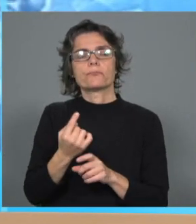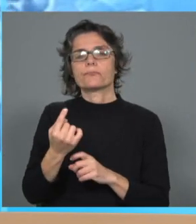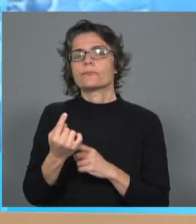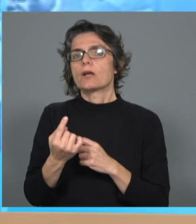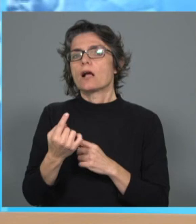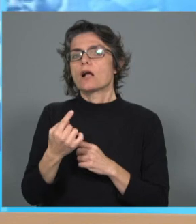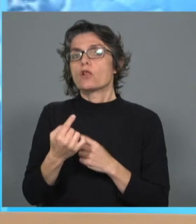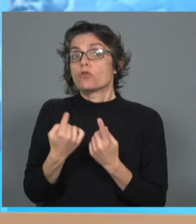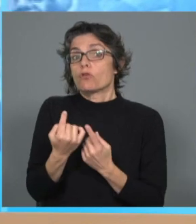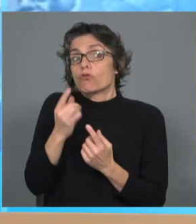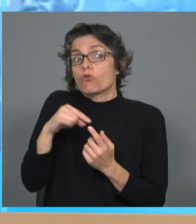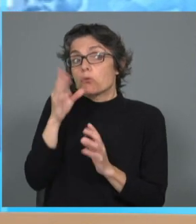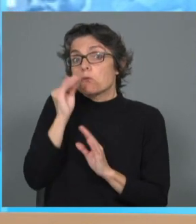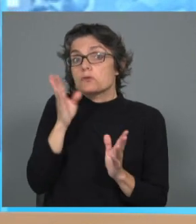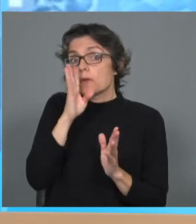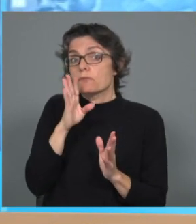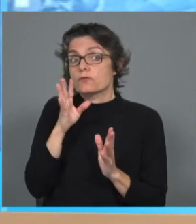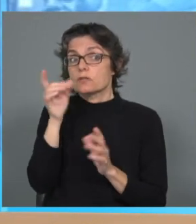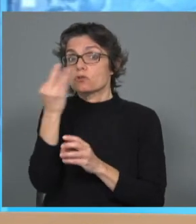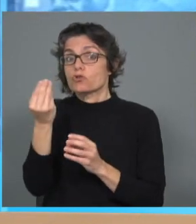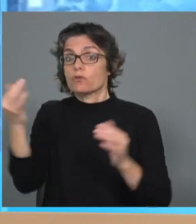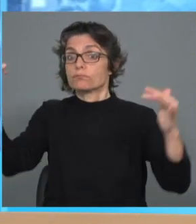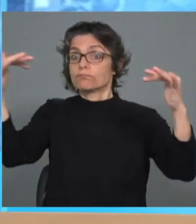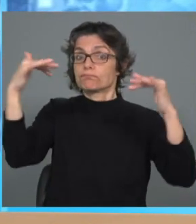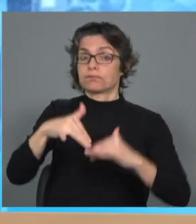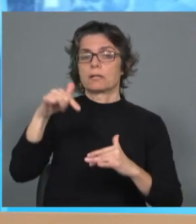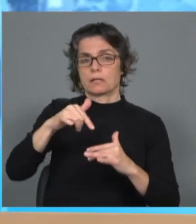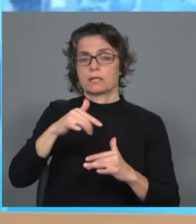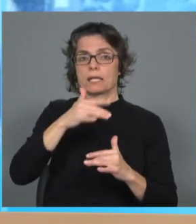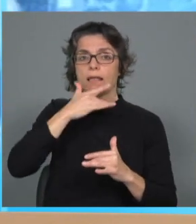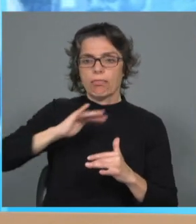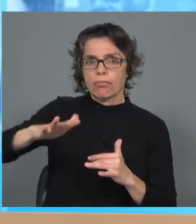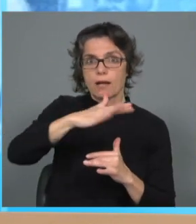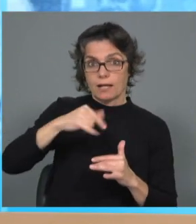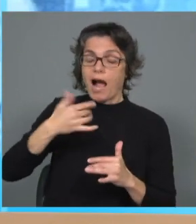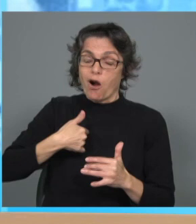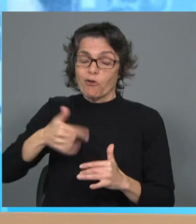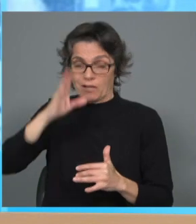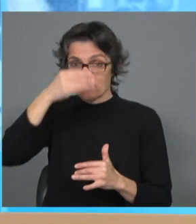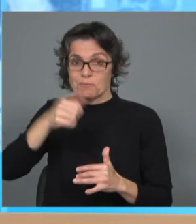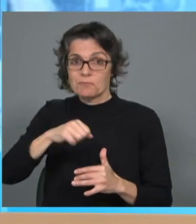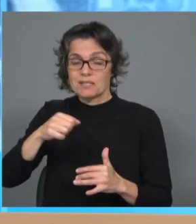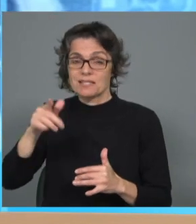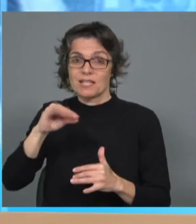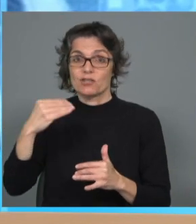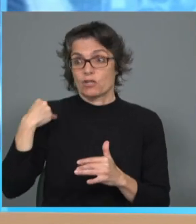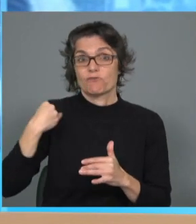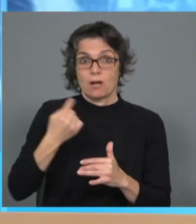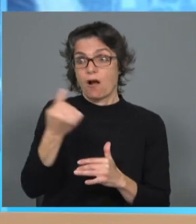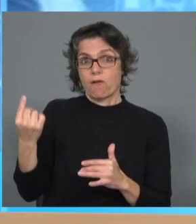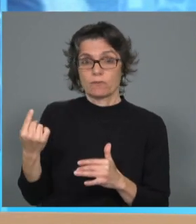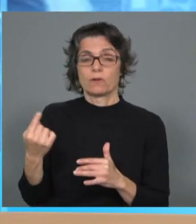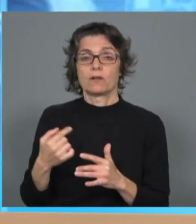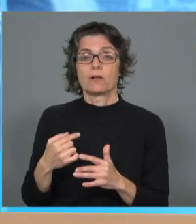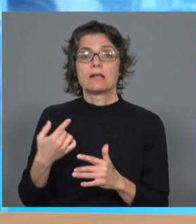muitos quererão vir para a nossa Arquidiocese, agora já sabemos que sim, e acreditamos que sim, e eles já nos procuraram, mas efetivamente